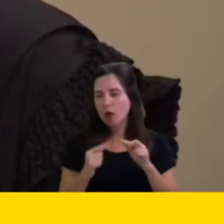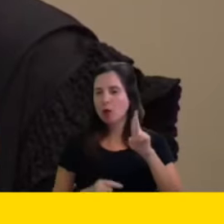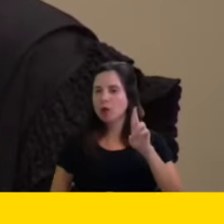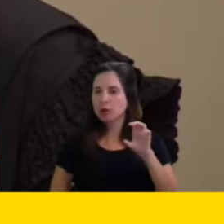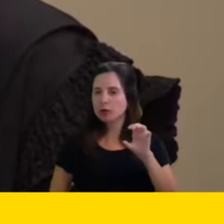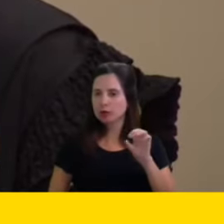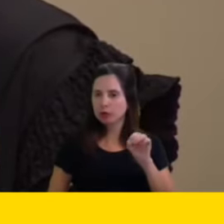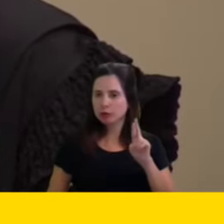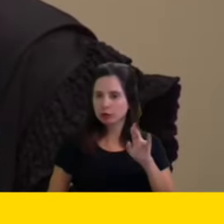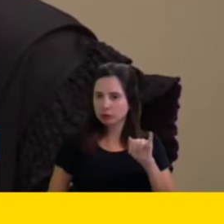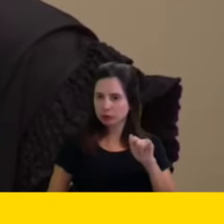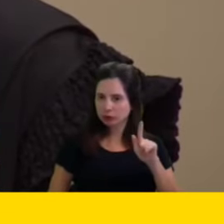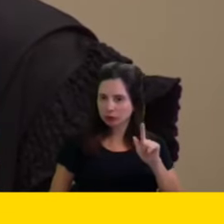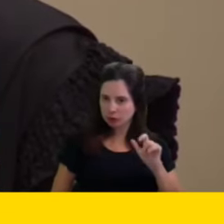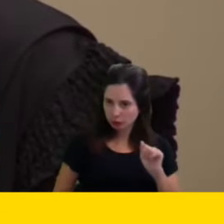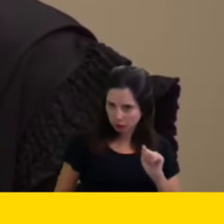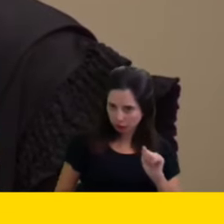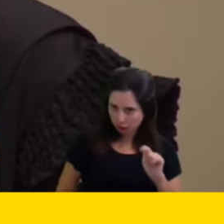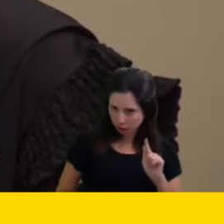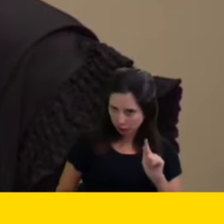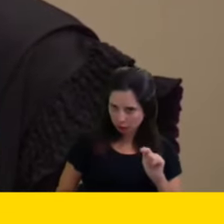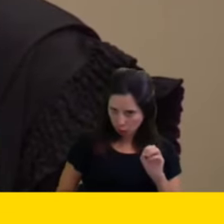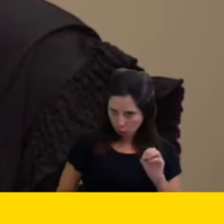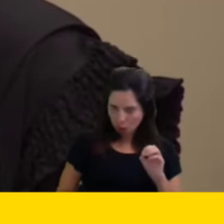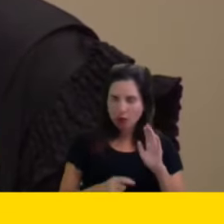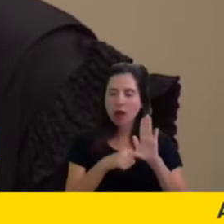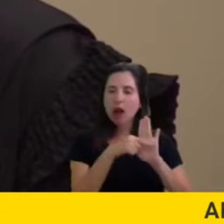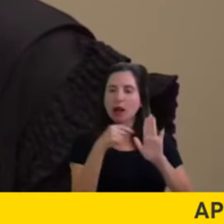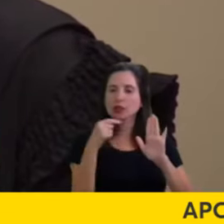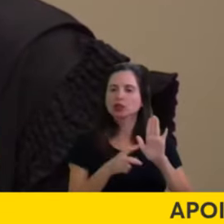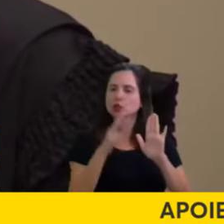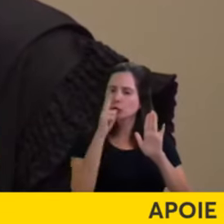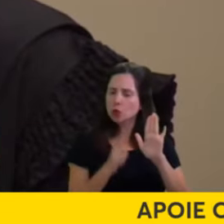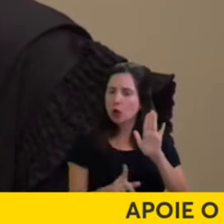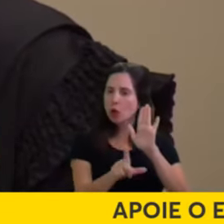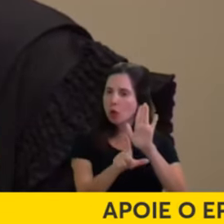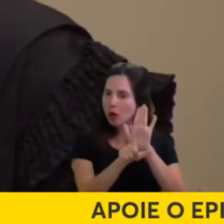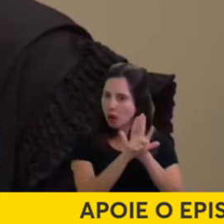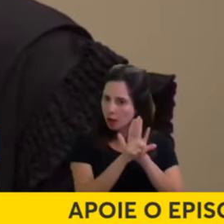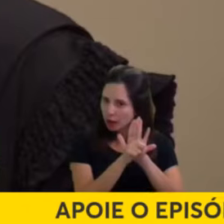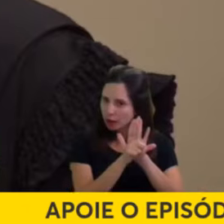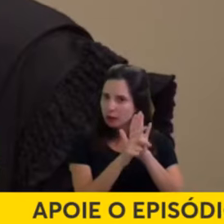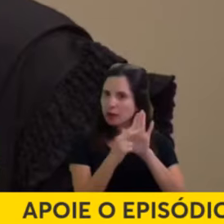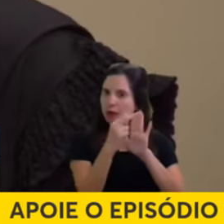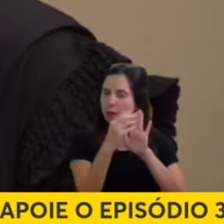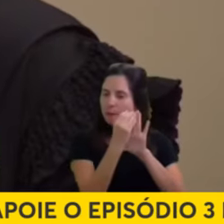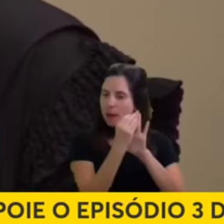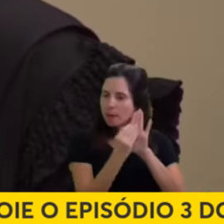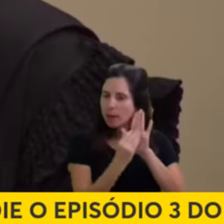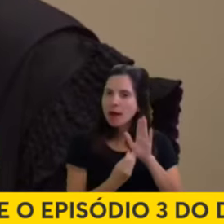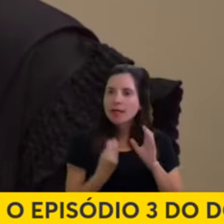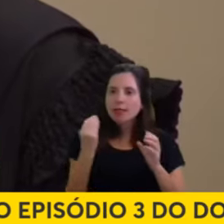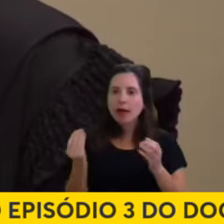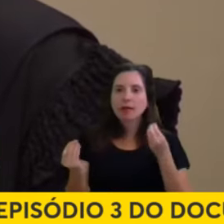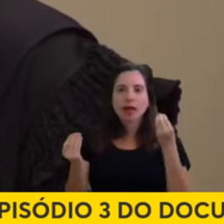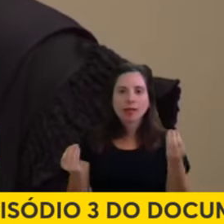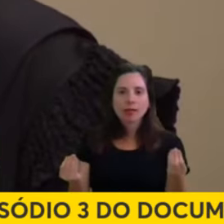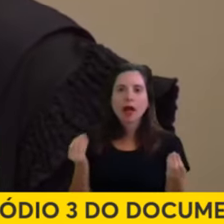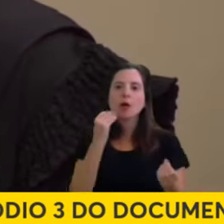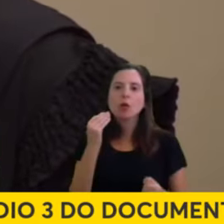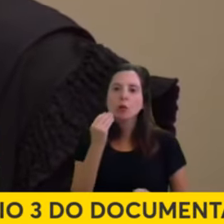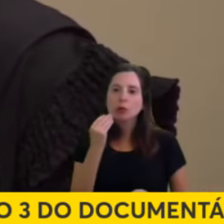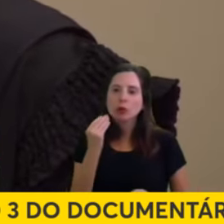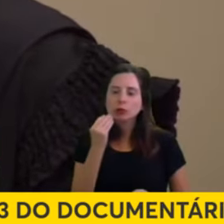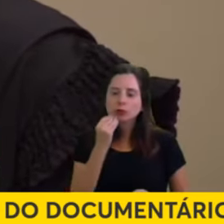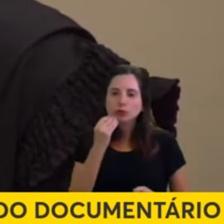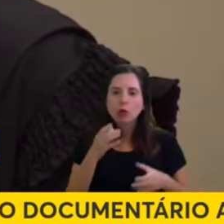fundamento legal artigo 36 da lei da mesma lei que Visa a guanti a igualdade de oportunidades entre os concorrentes a partir de